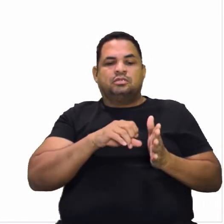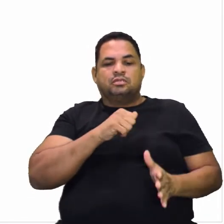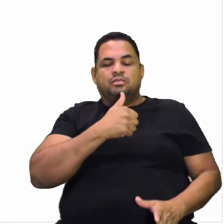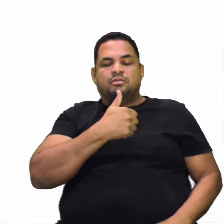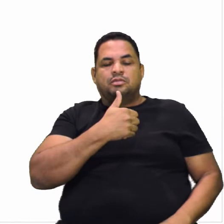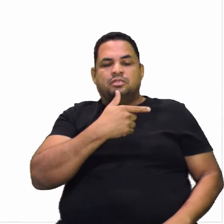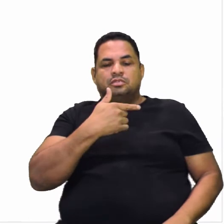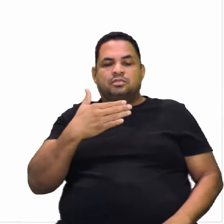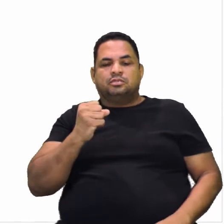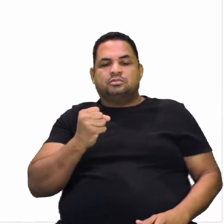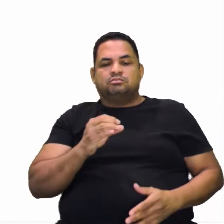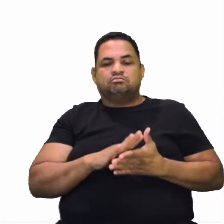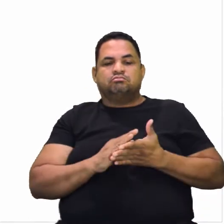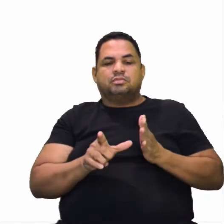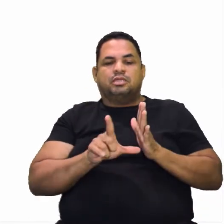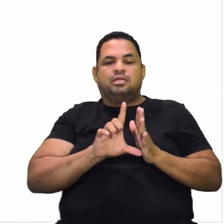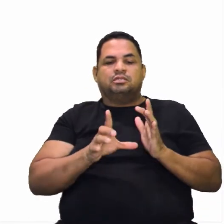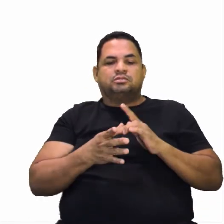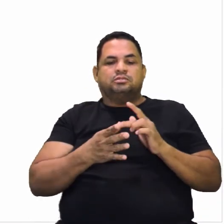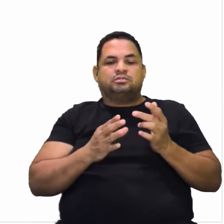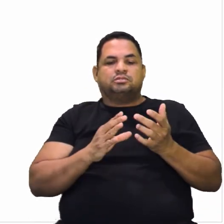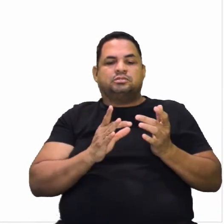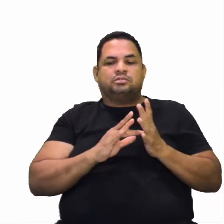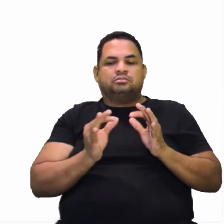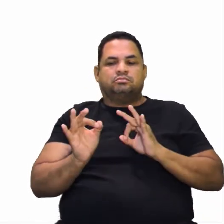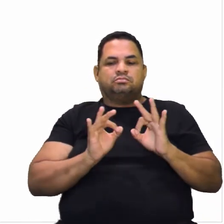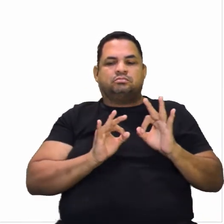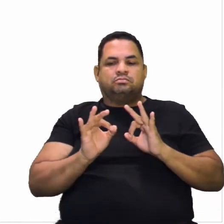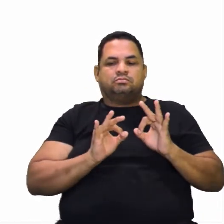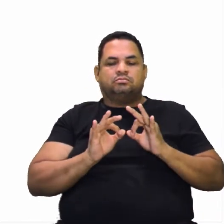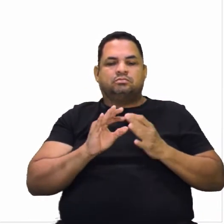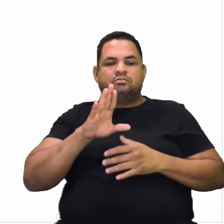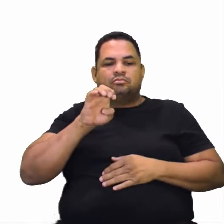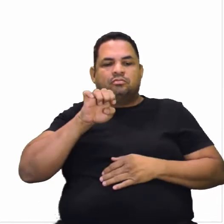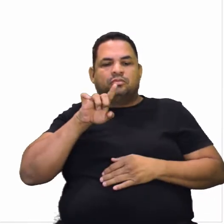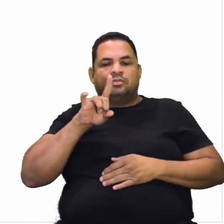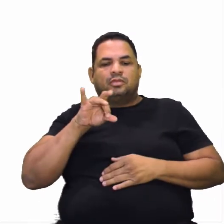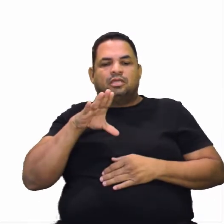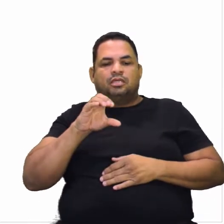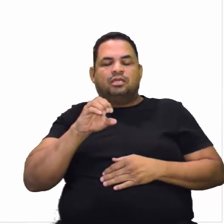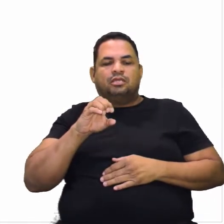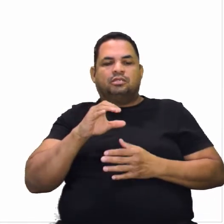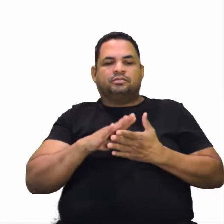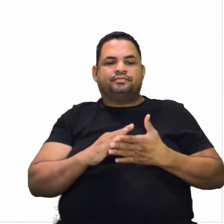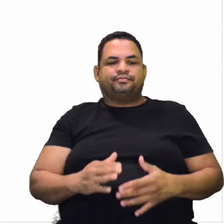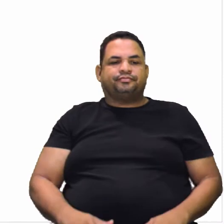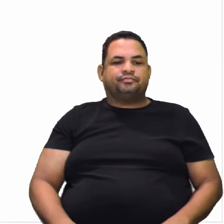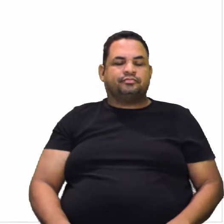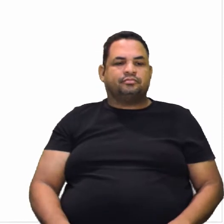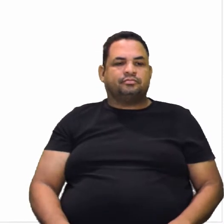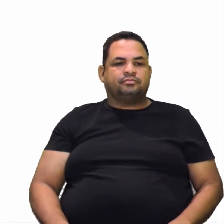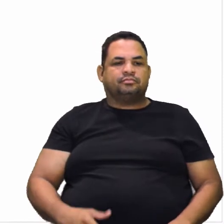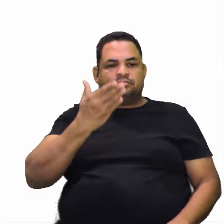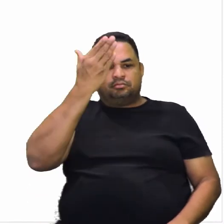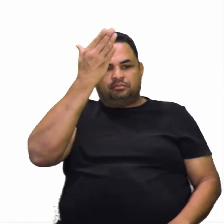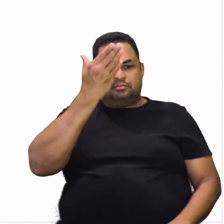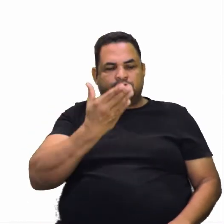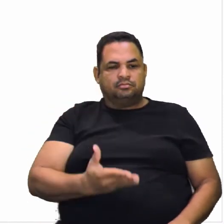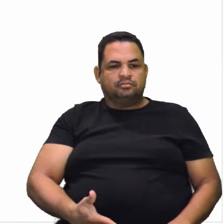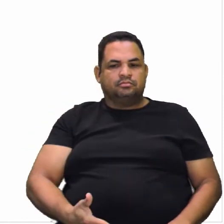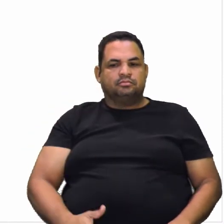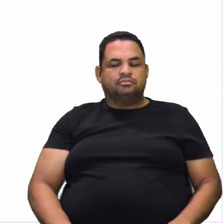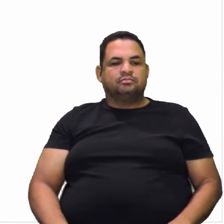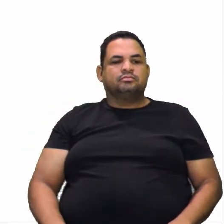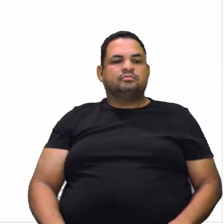cidade de Esparta. Então, Micena foi fundada pelos aqueus, Atenas pelos jônios, Tebas pelos eólios